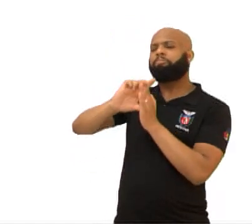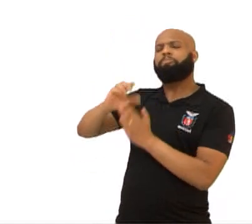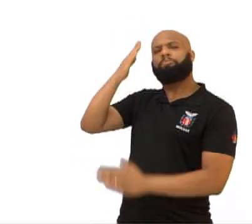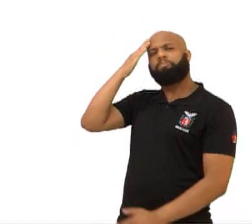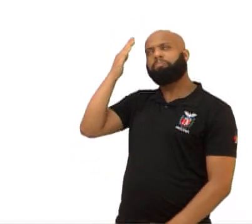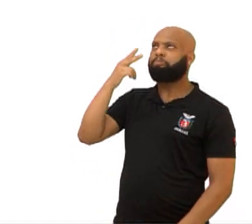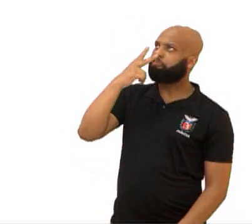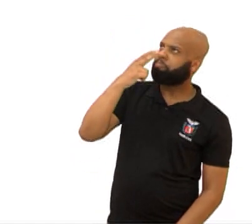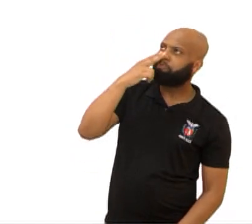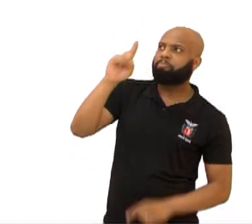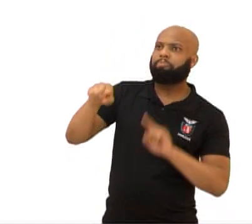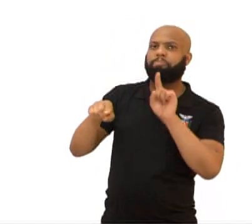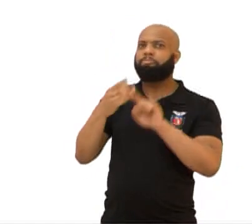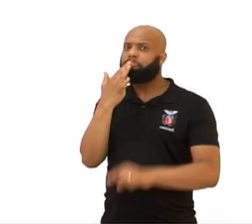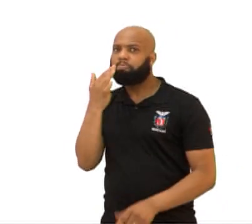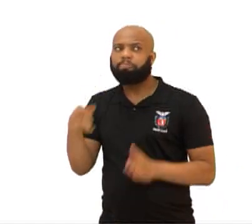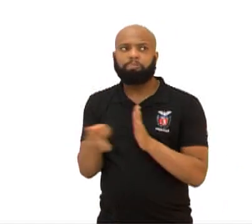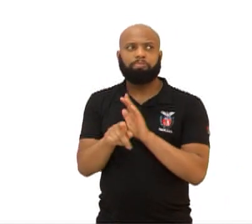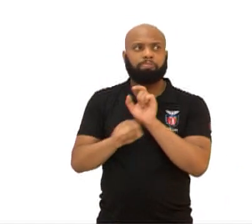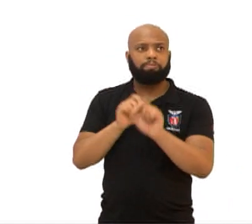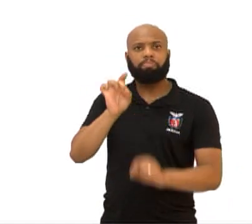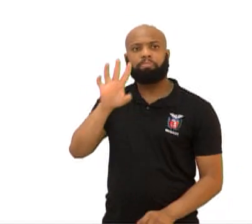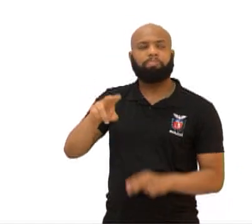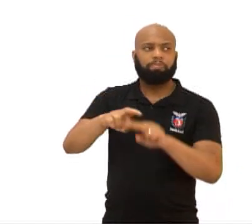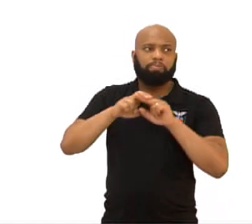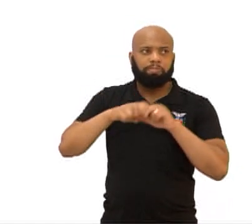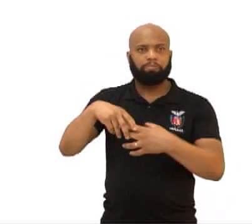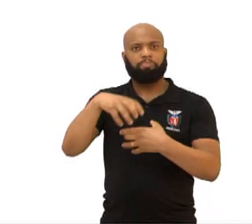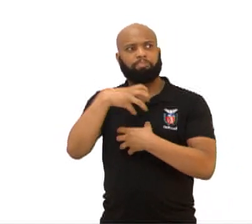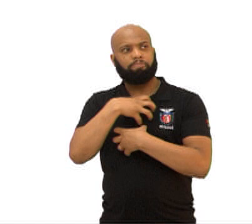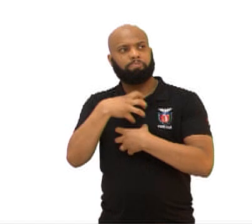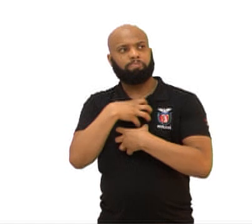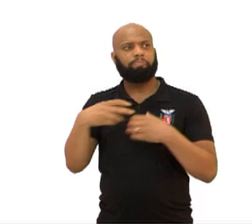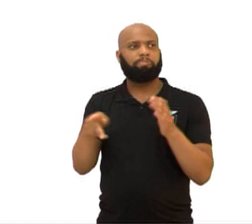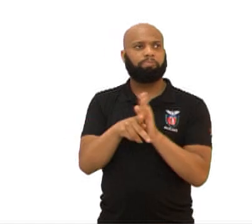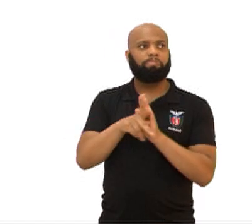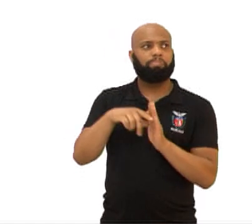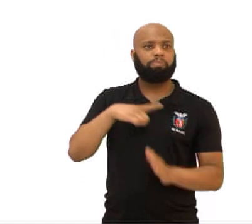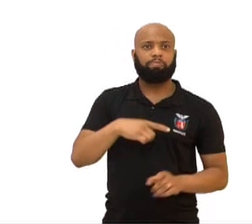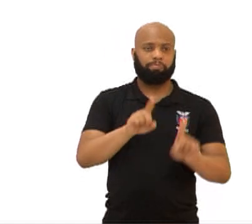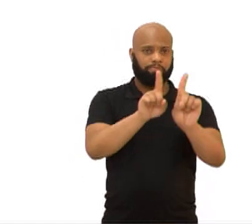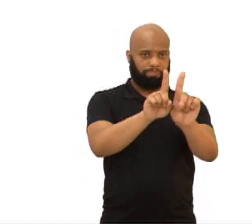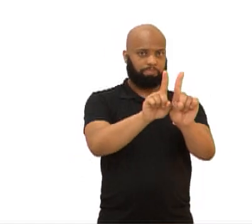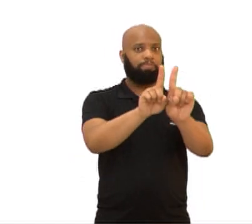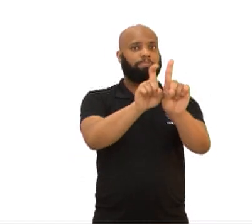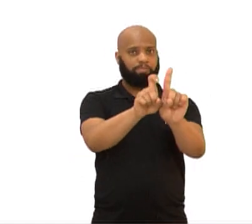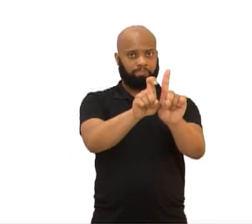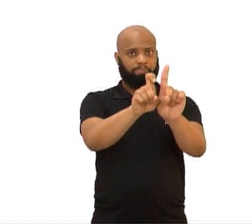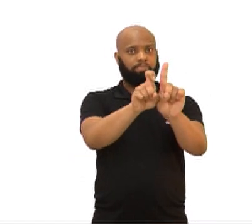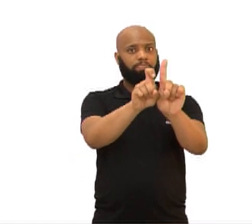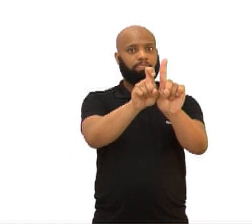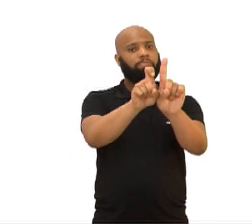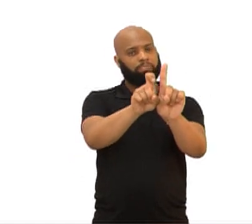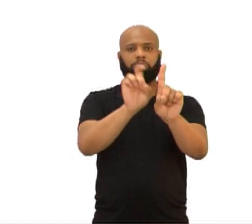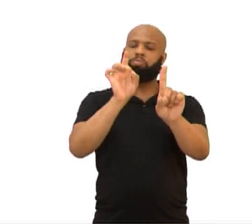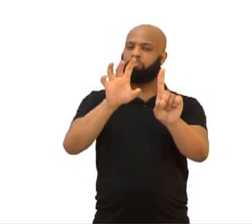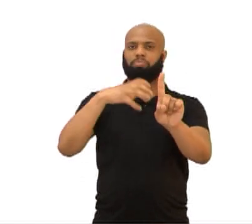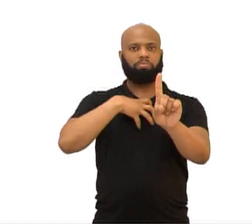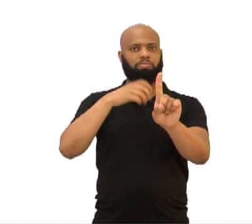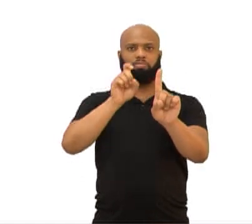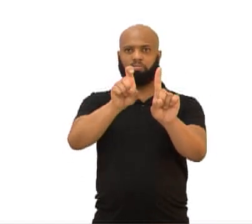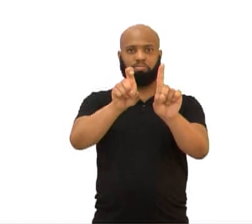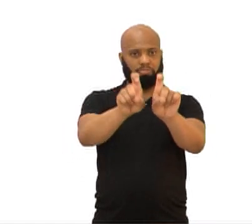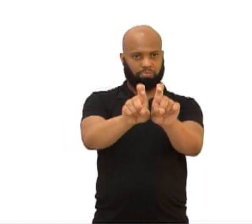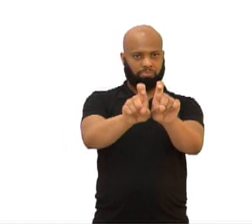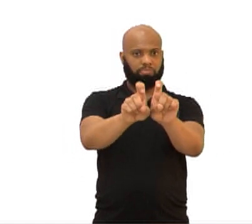olhos, a coloração deles era definida apenas por um alelo dominante e um alelo recessivo, tá? Que determinava o